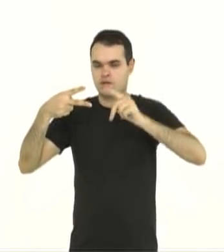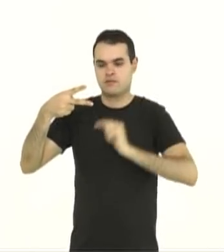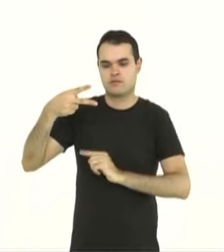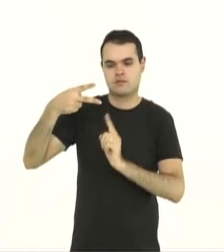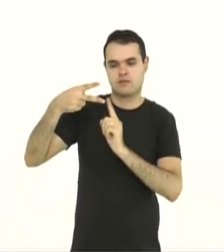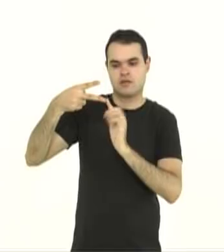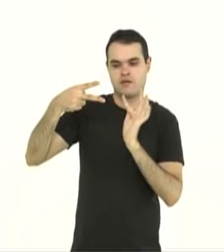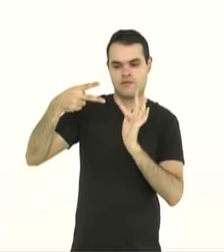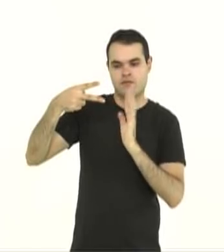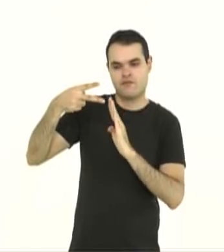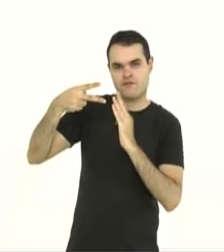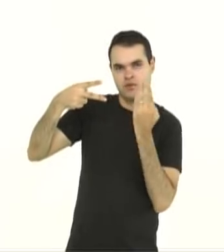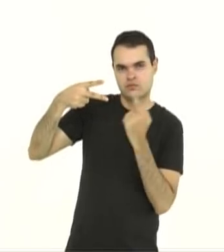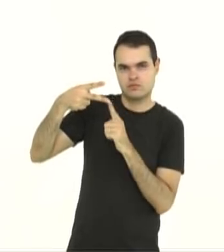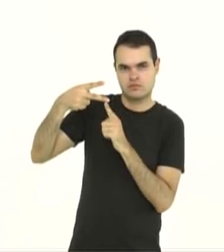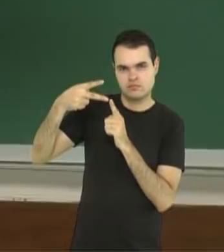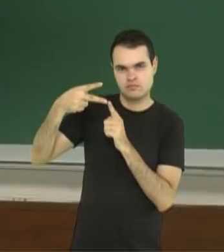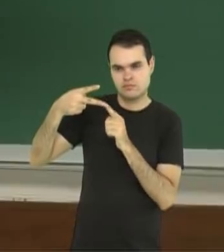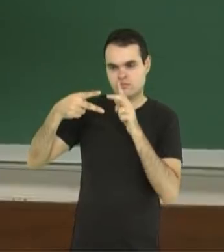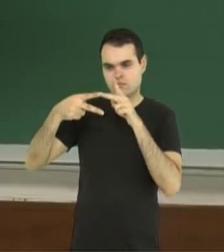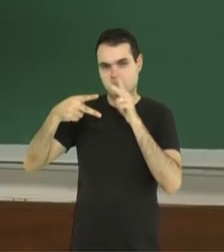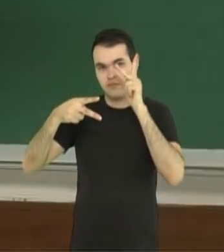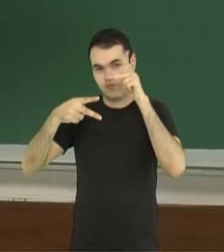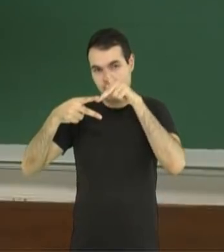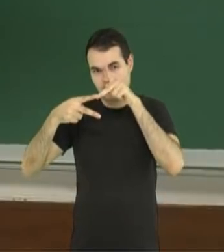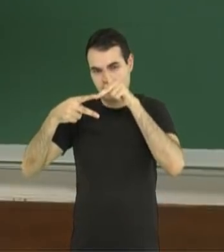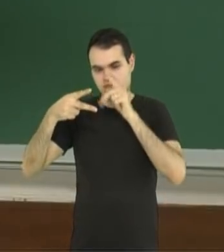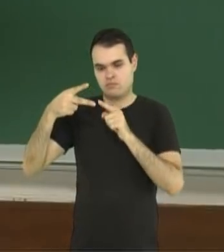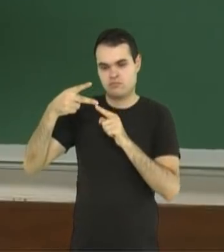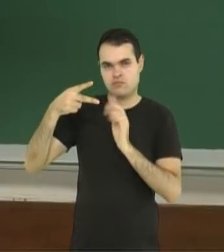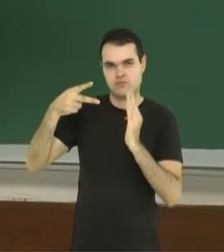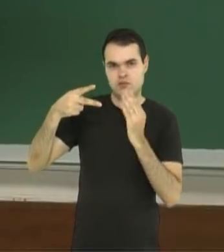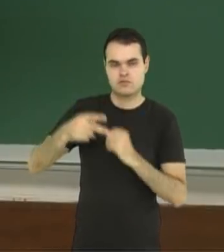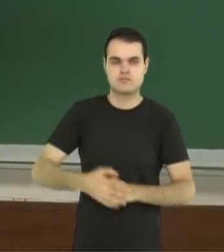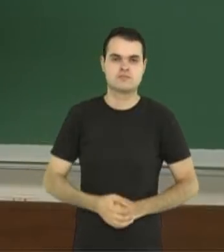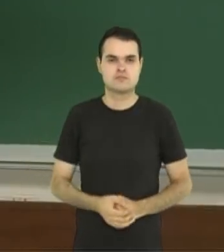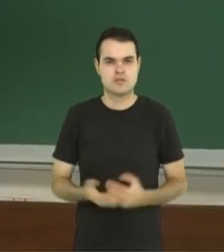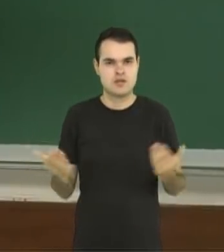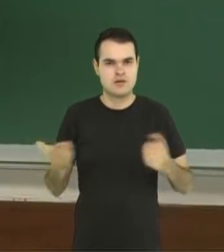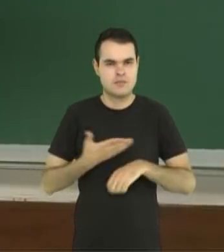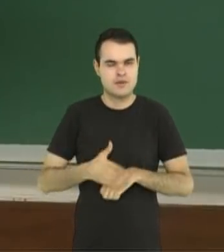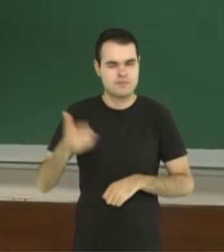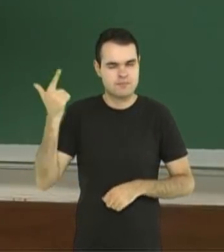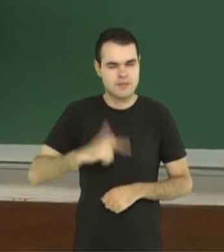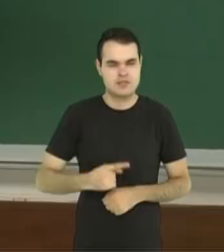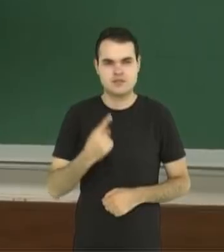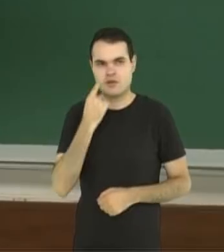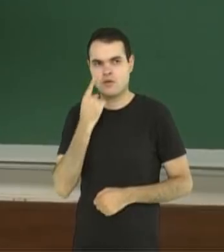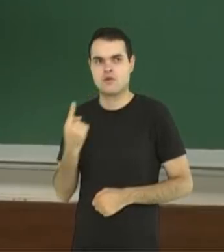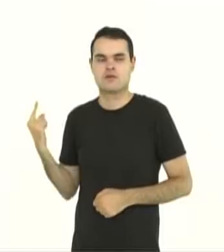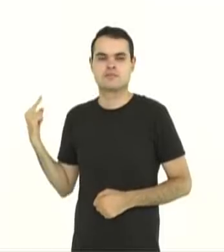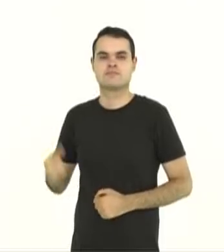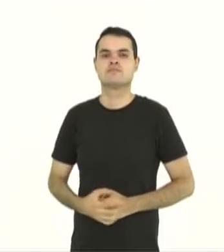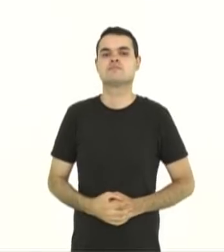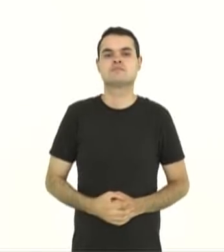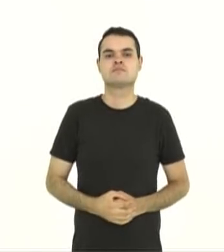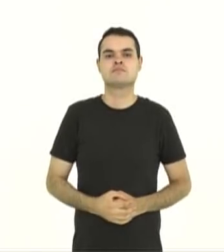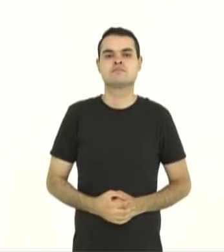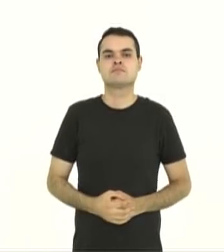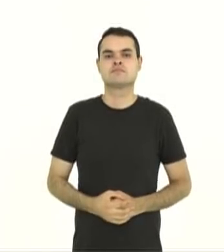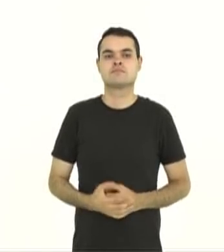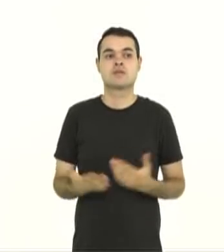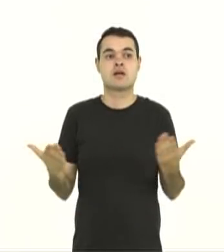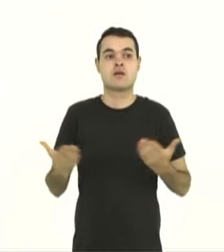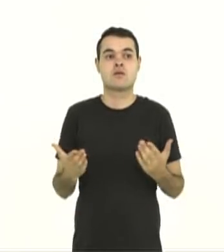a segunda é falsa. Muito bem. Então, né, vamos praticar mais um pouquinho? Olha só, encontre os